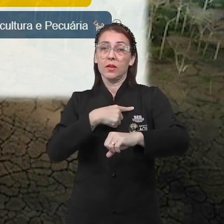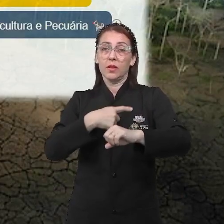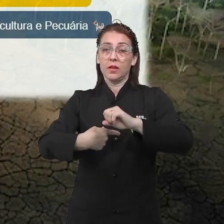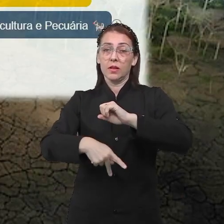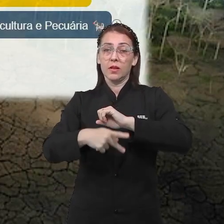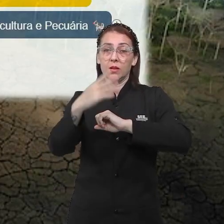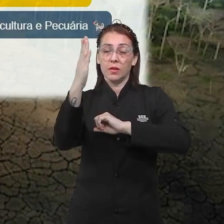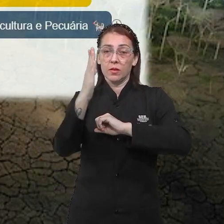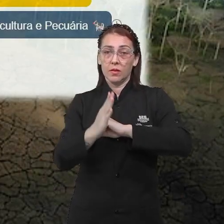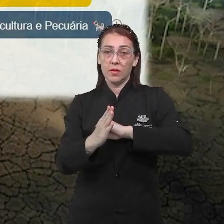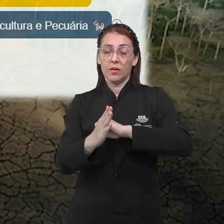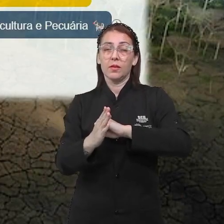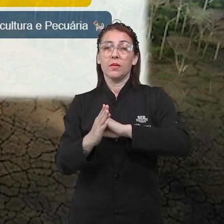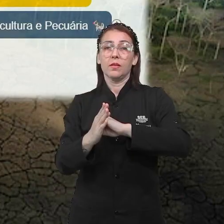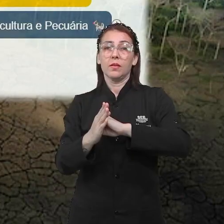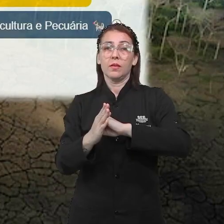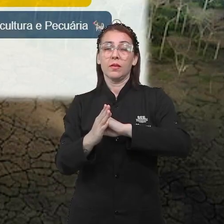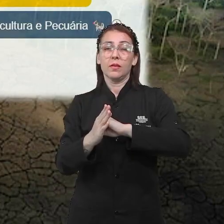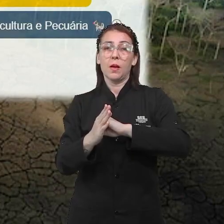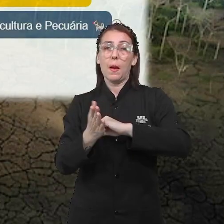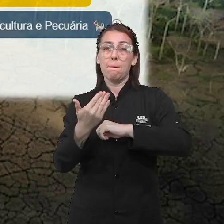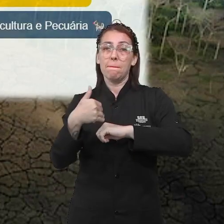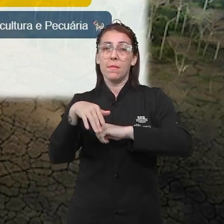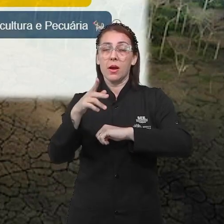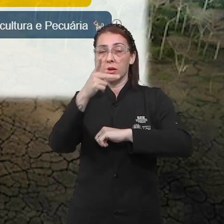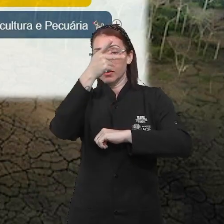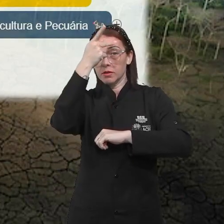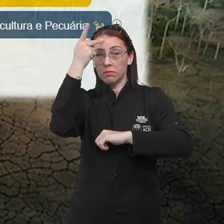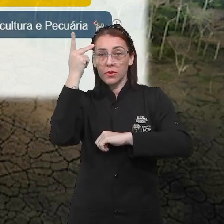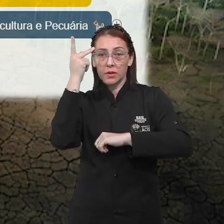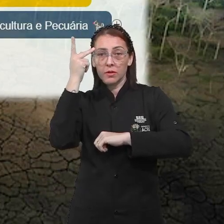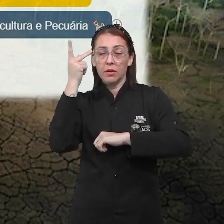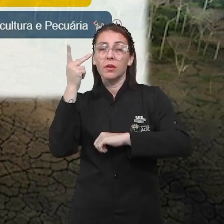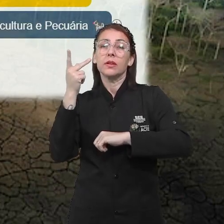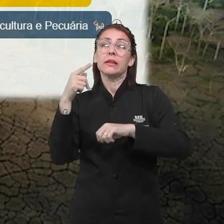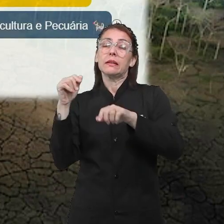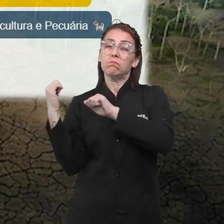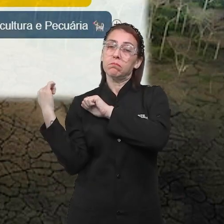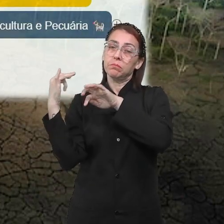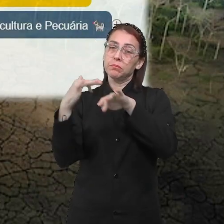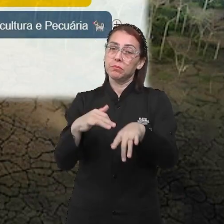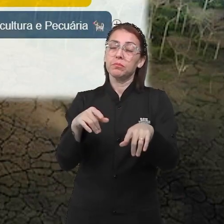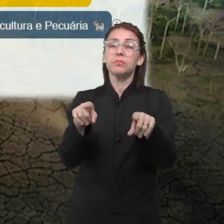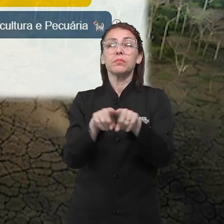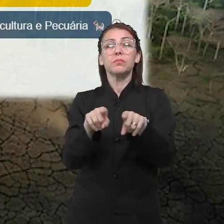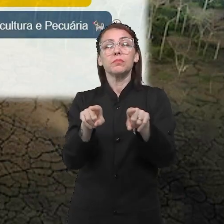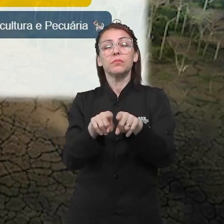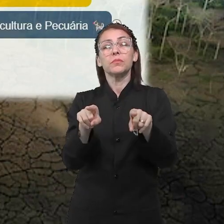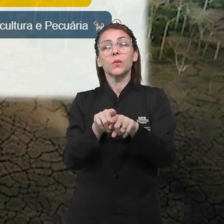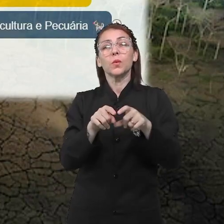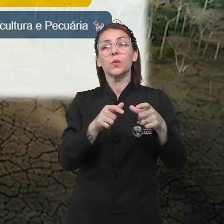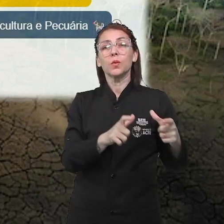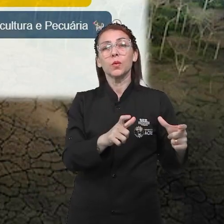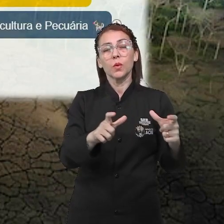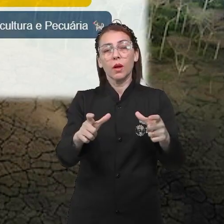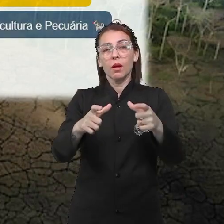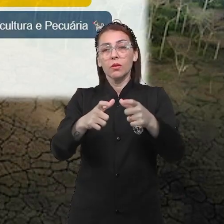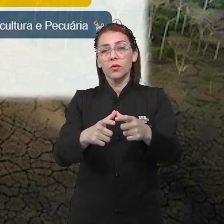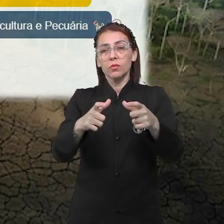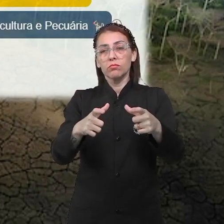a inserção de mais pessoas. Então, nós temos aí os espaços